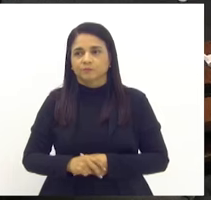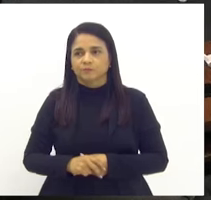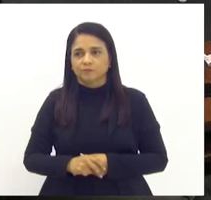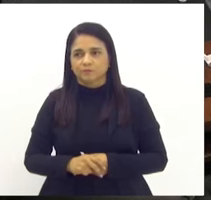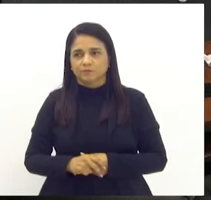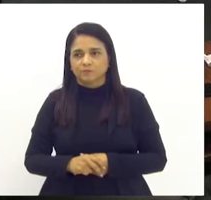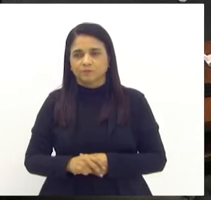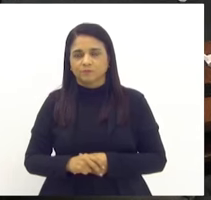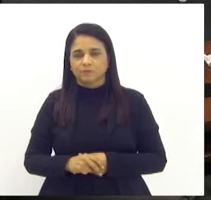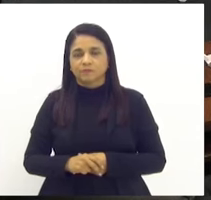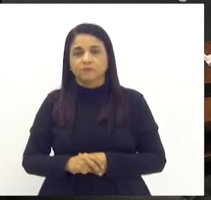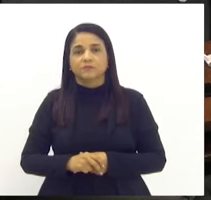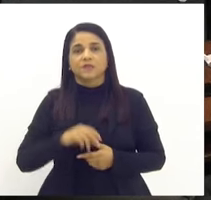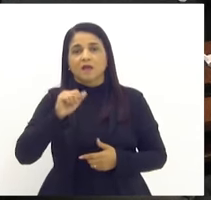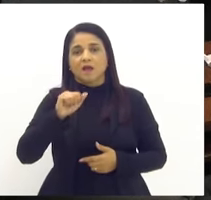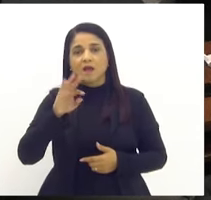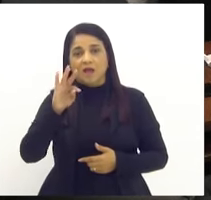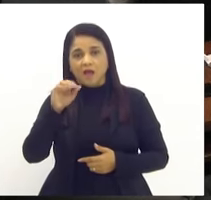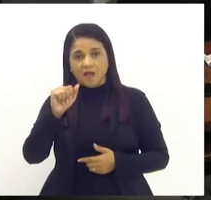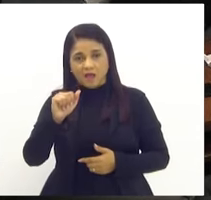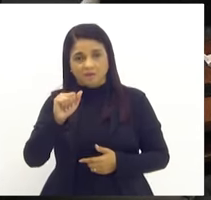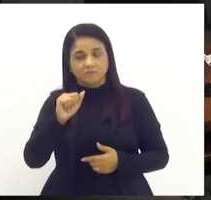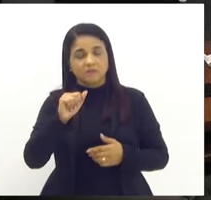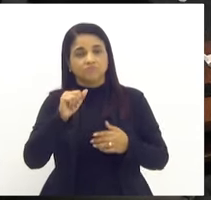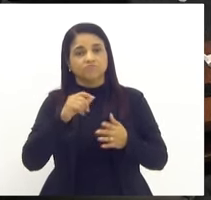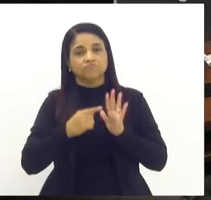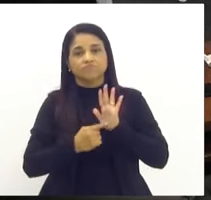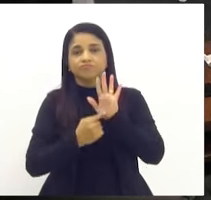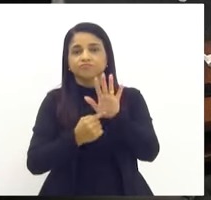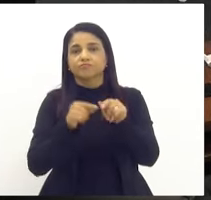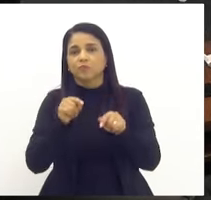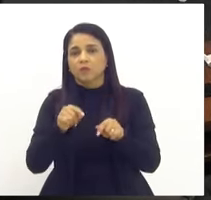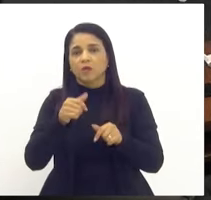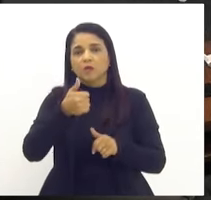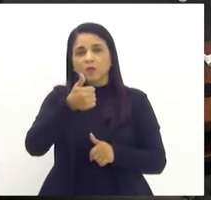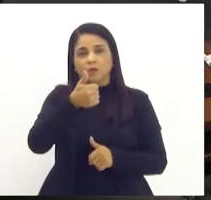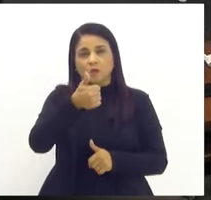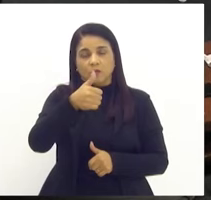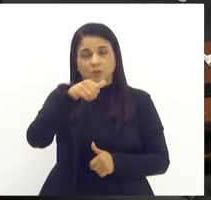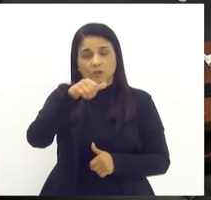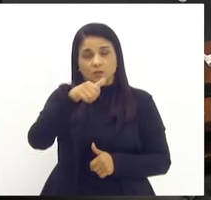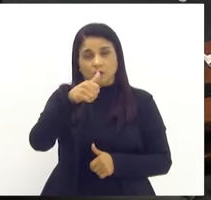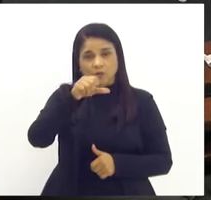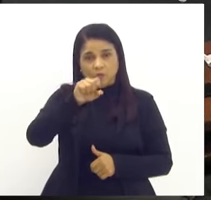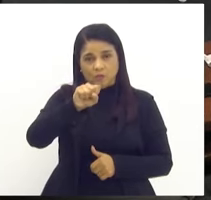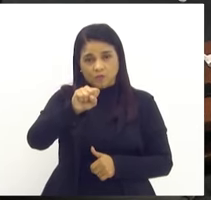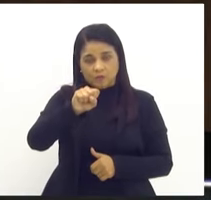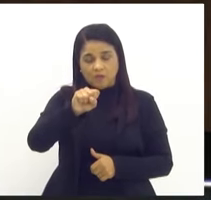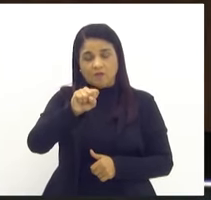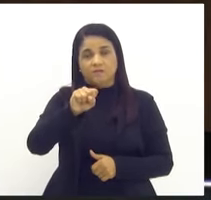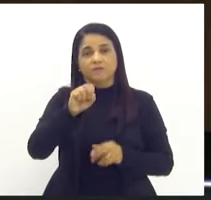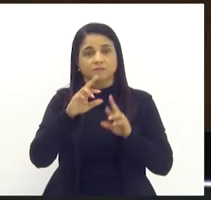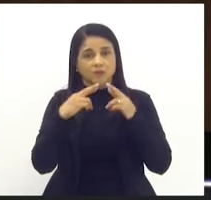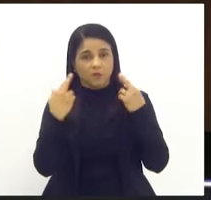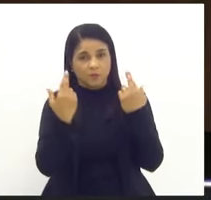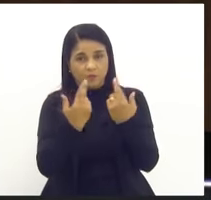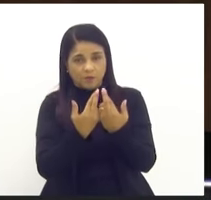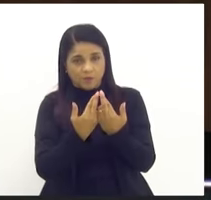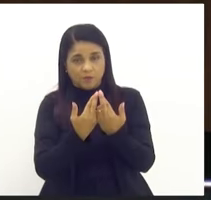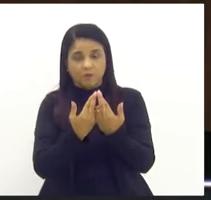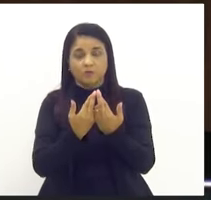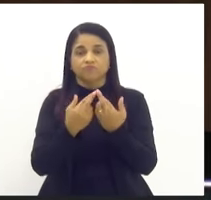anterior a ata reflete com exatidão ocorrido na oitava sessão extraordinária que iniciada às